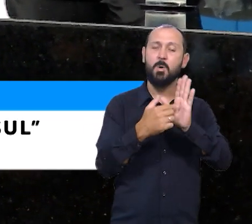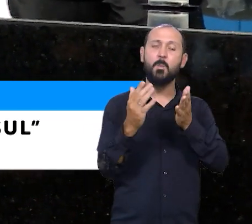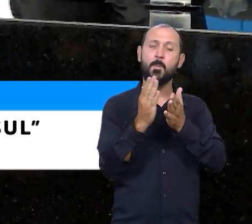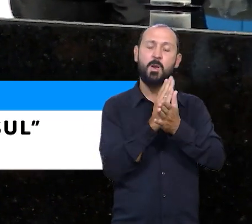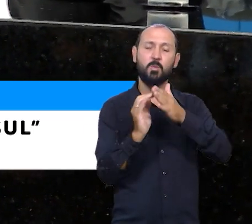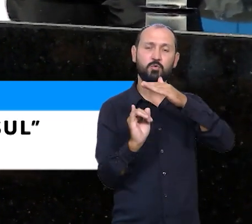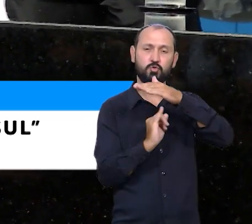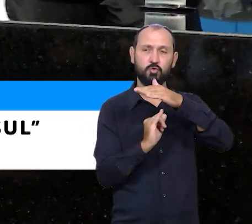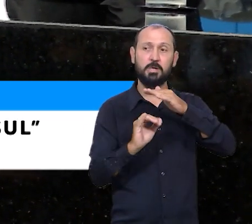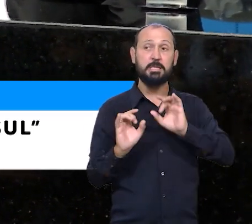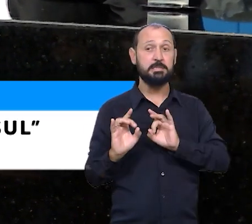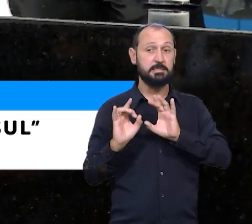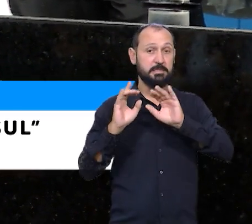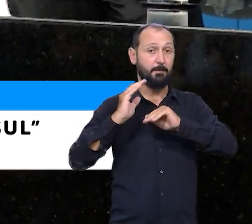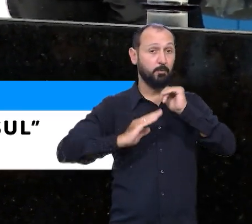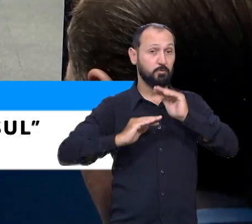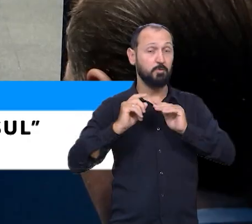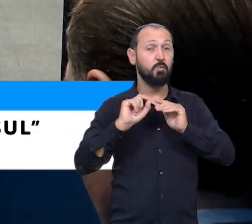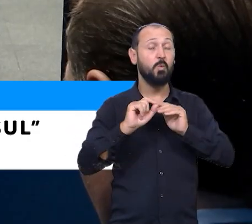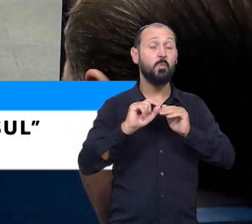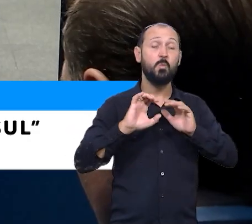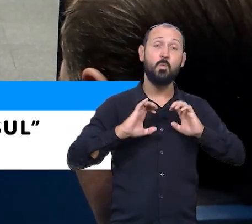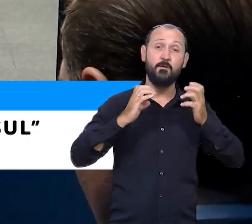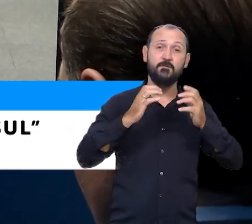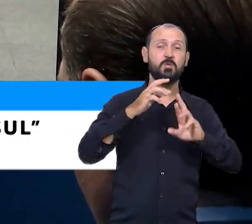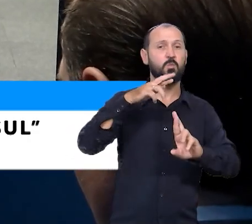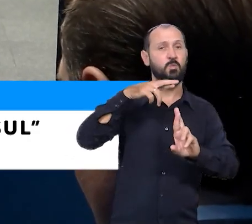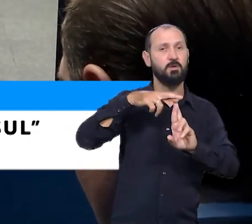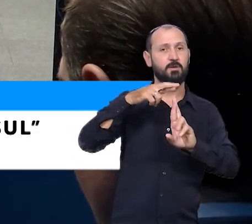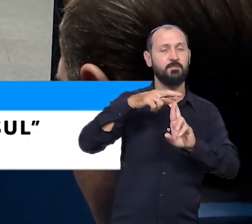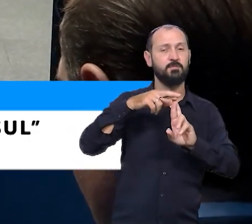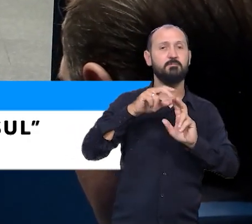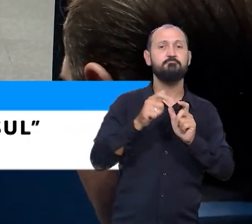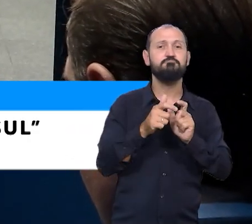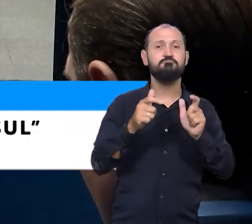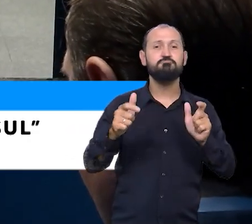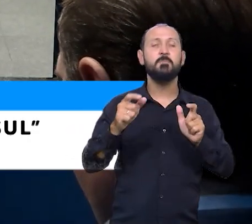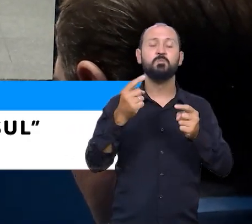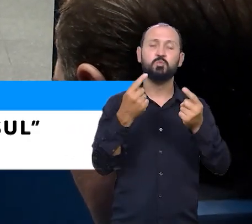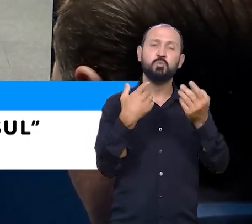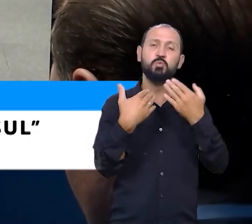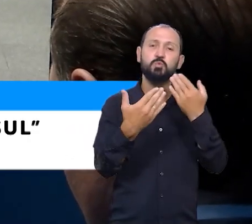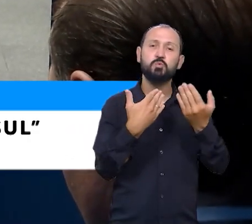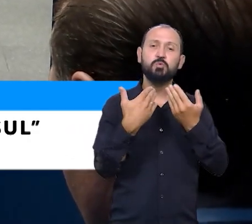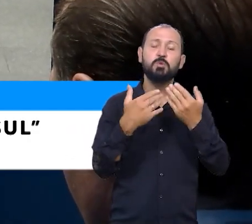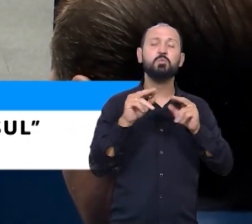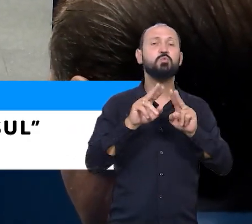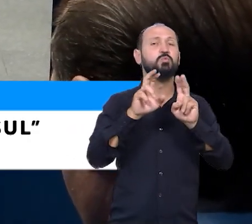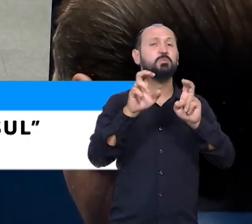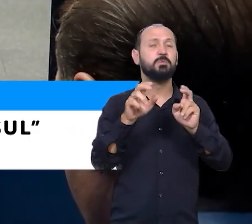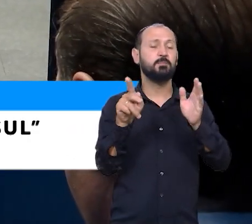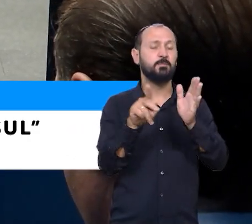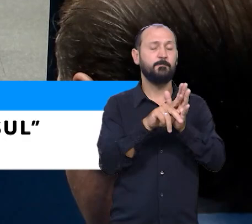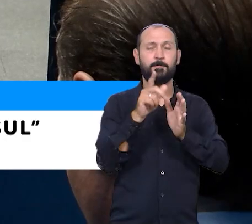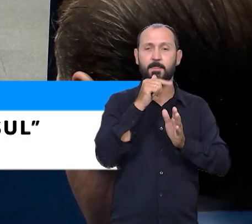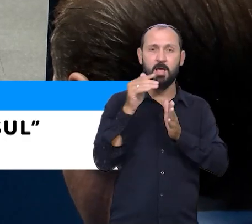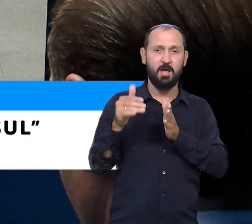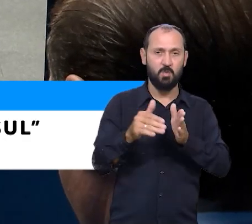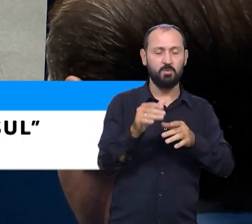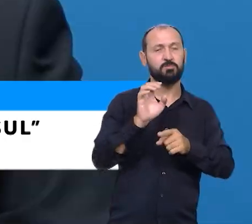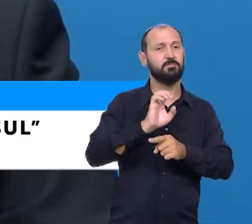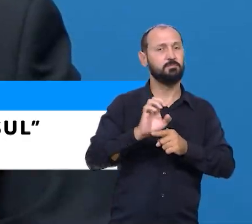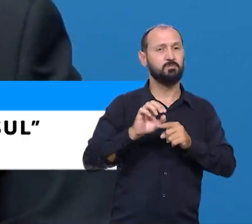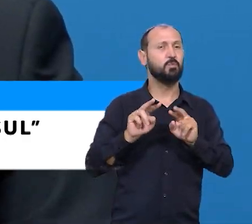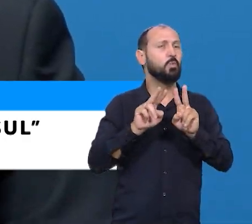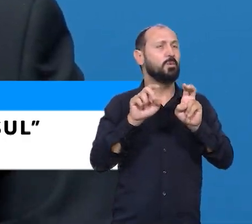apontado por instituições e especialistas como um evento referência para ampliação do nível de discussão sobre as questões hídricas no